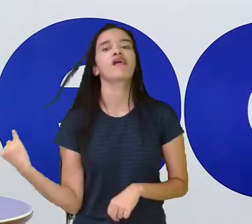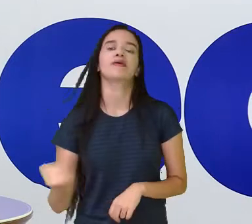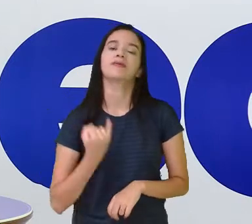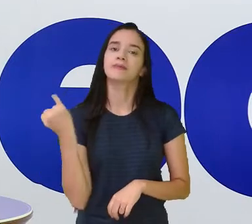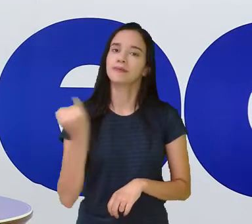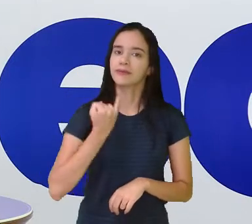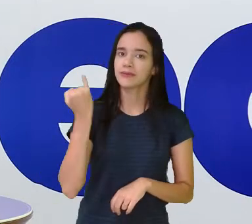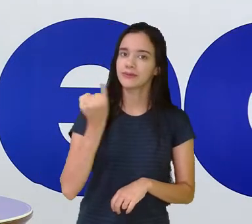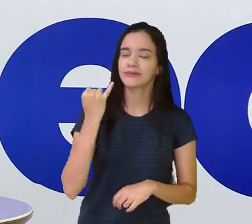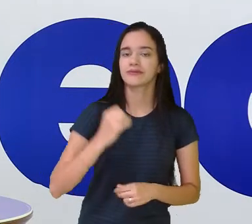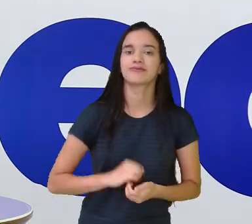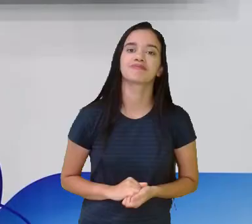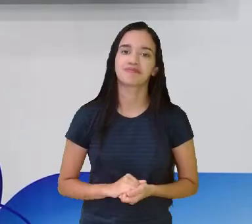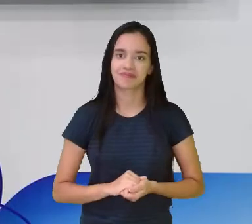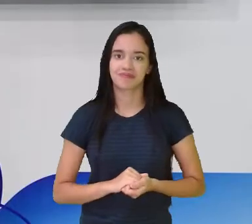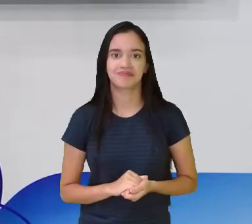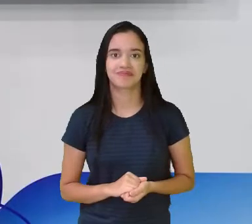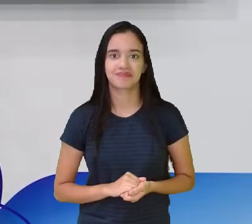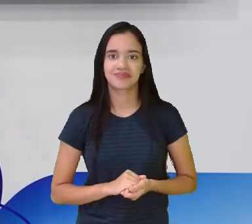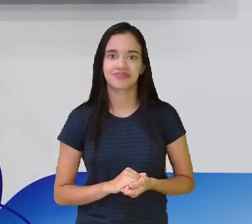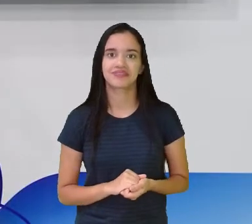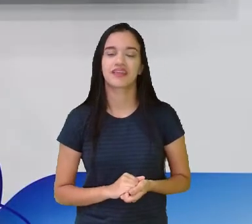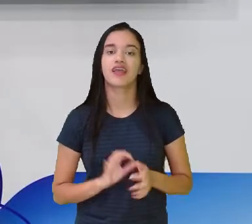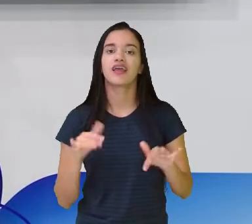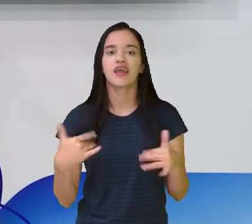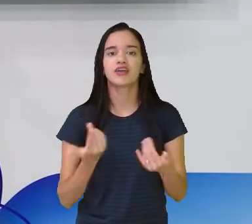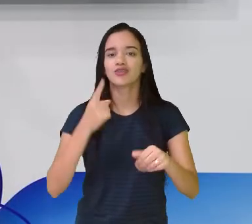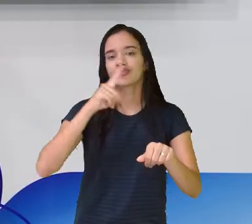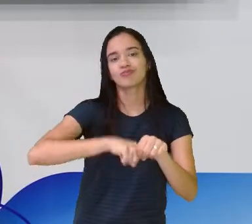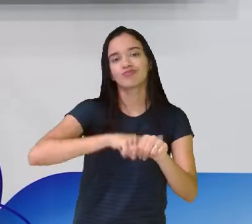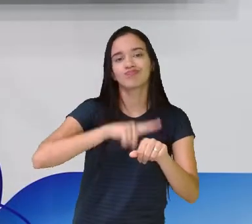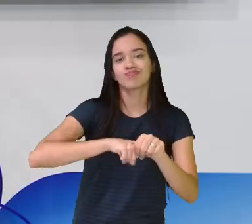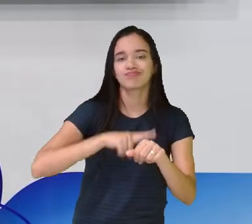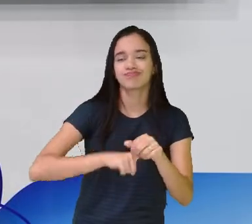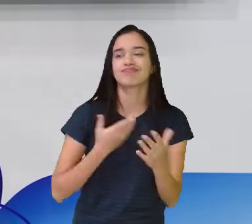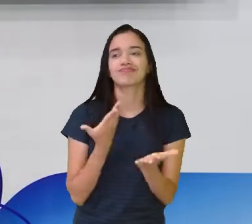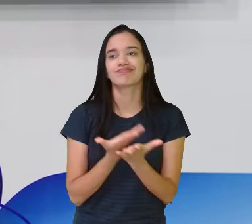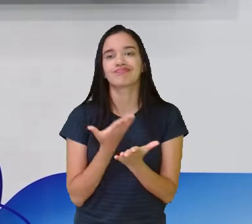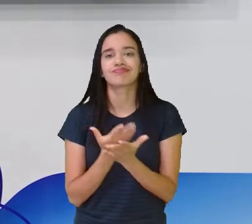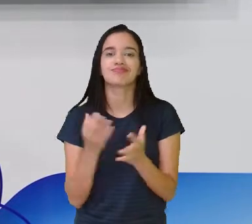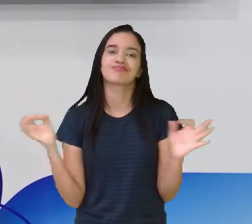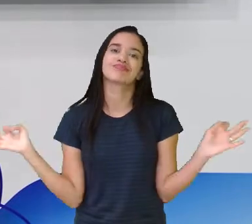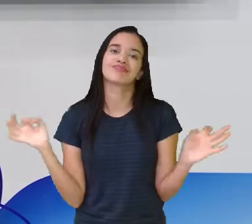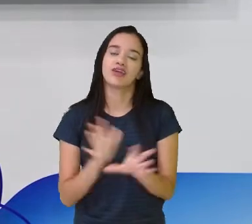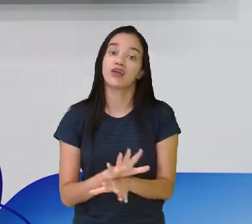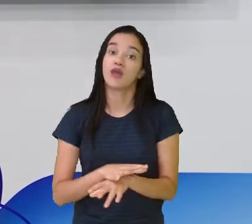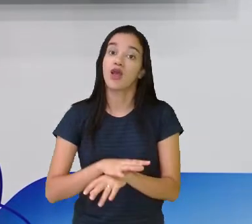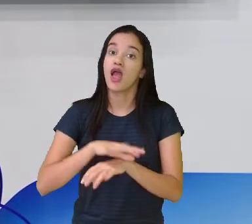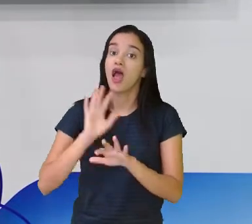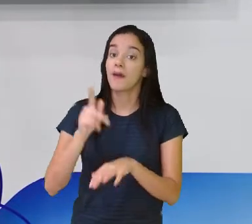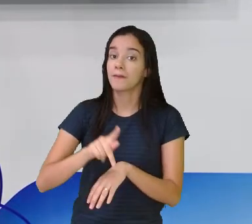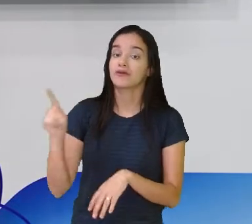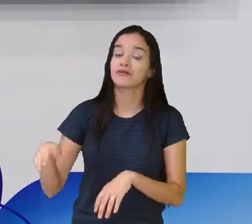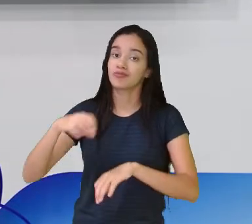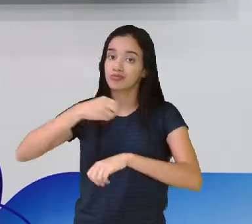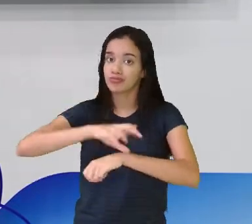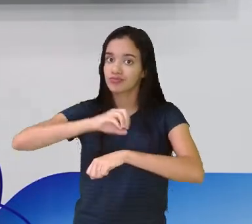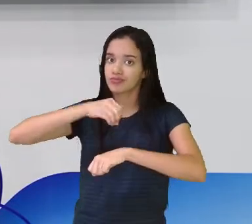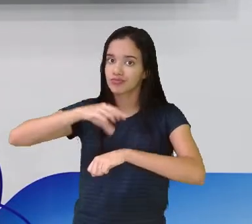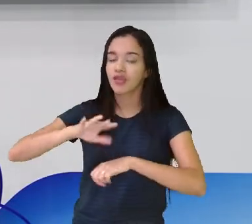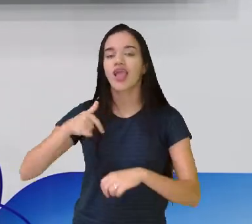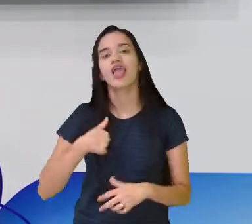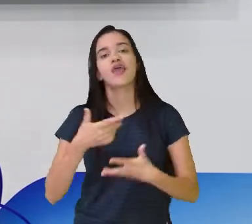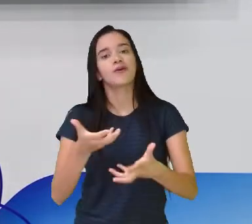professor falou. É isso aí, o tempo passa rápido, a professora Kedma já deu o recado, inclusive eu quero